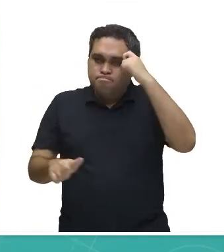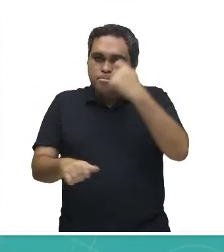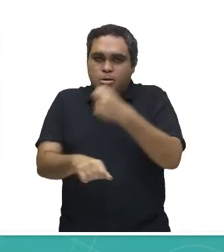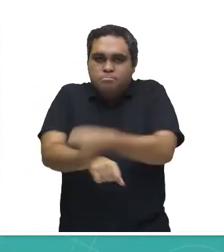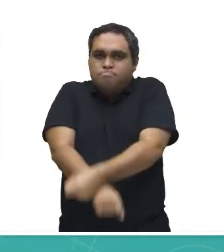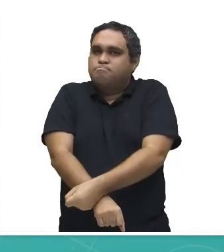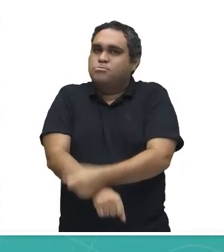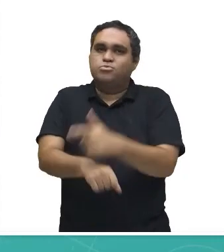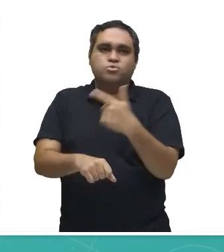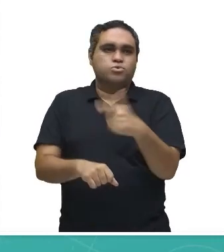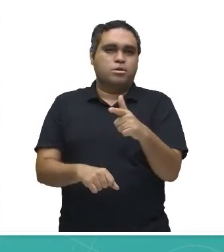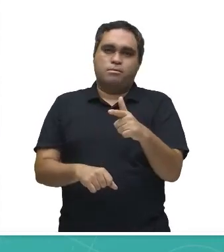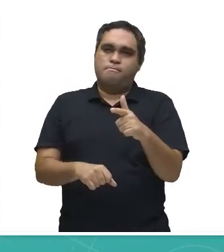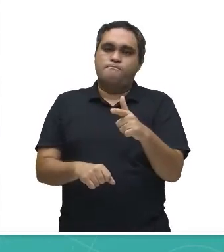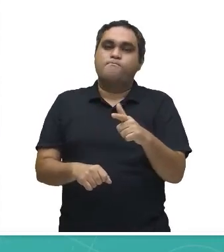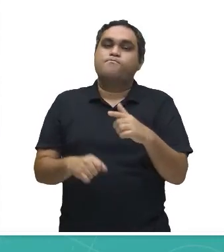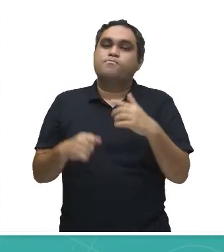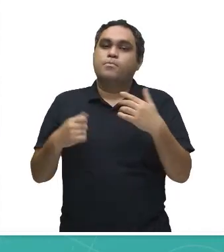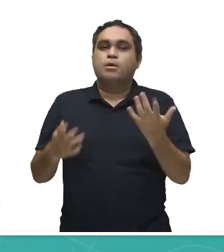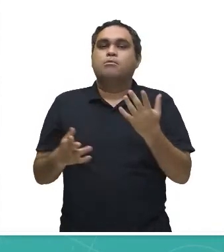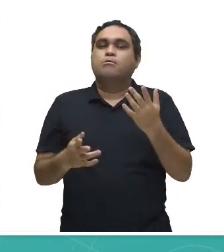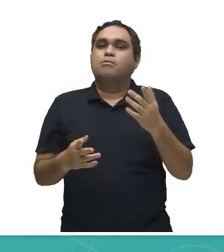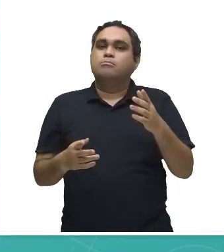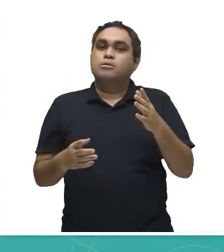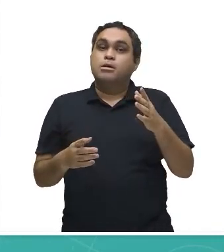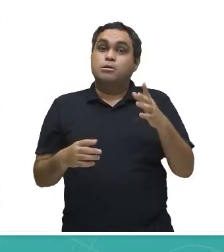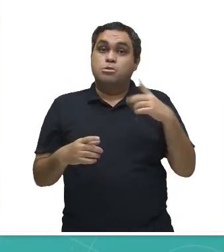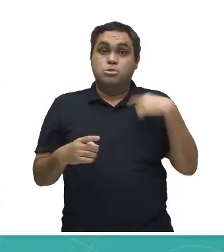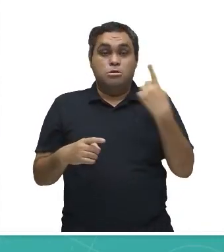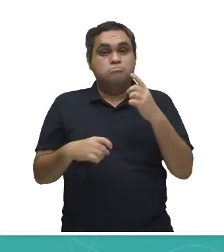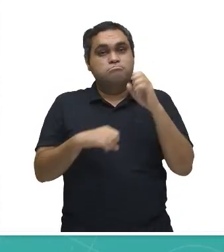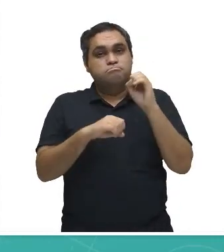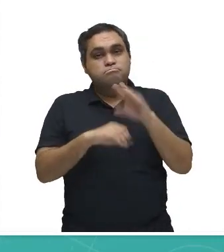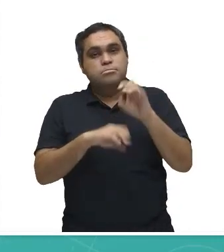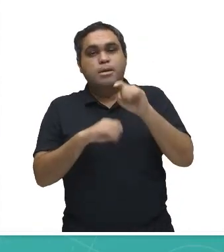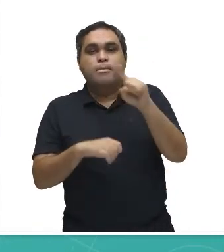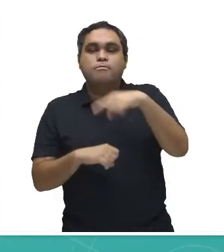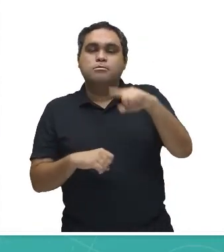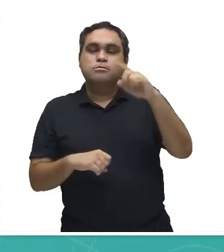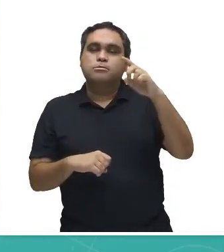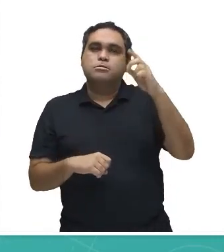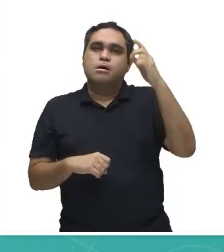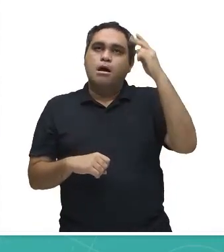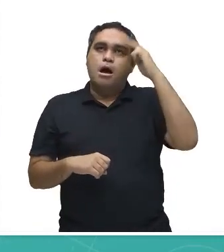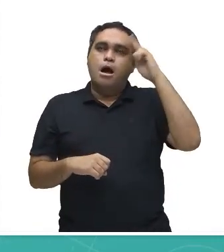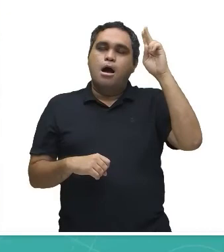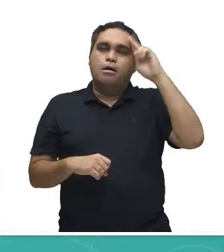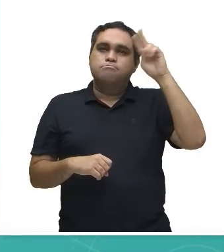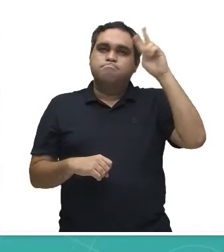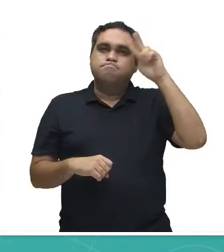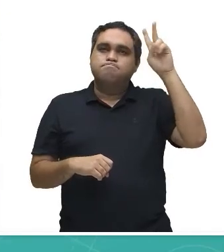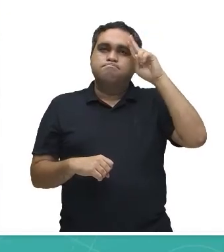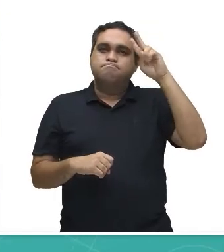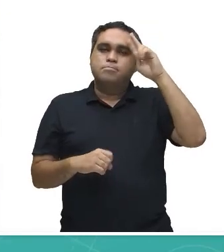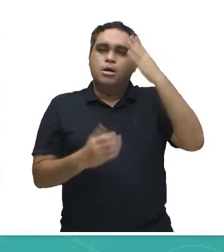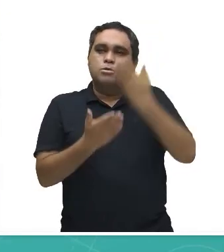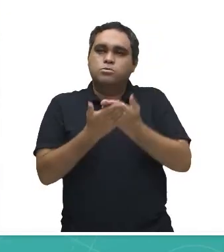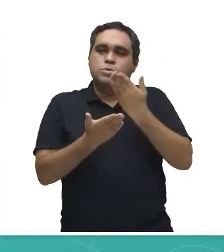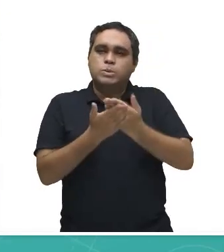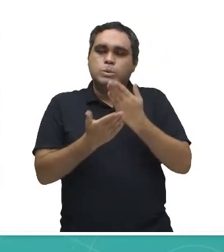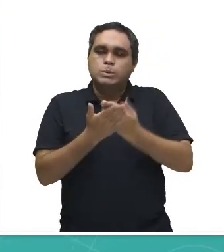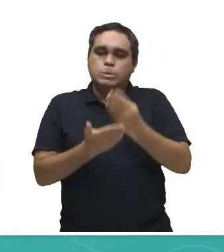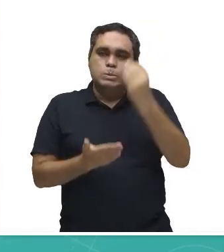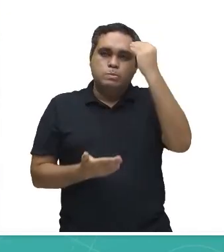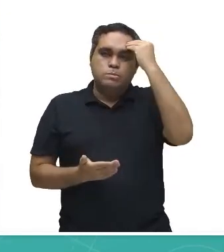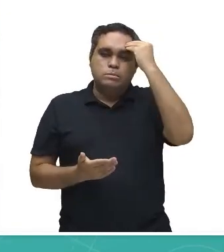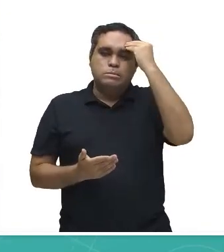trazer a vocês essas reflexões, mostrar a vocês que esse processo existiu, que ele foi doloroso sim, que ele é importante